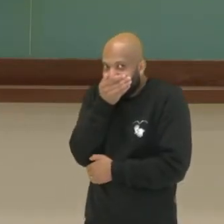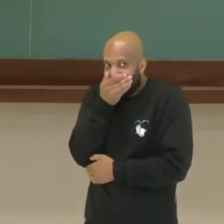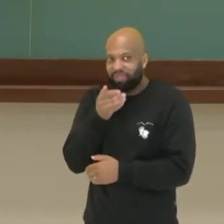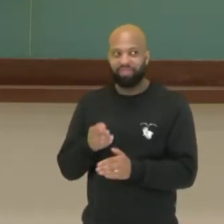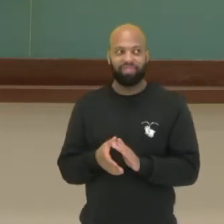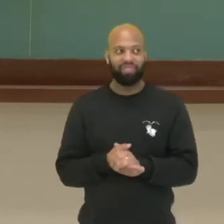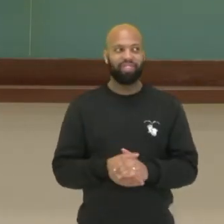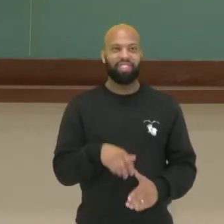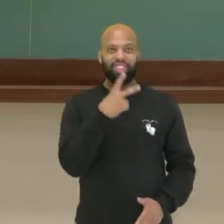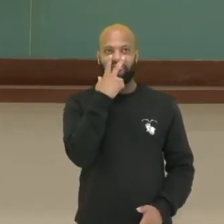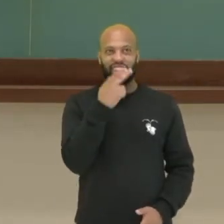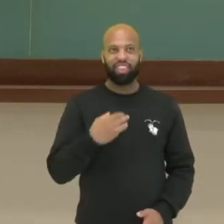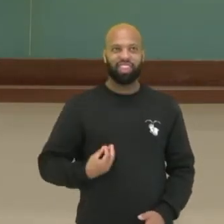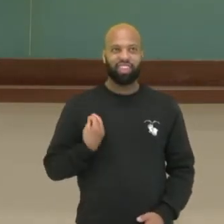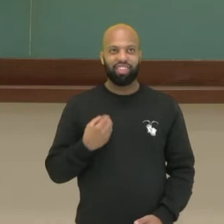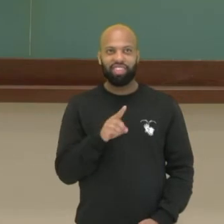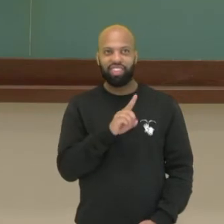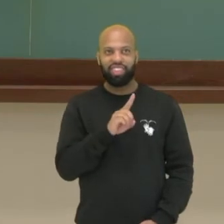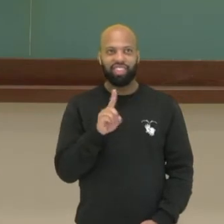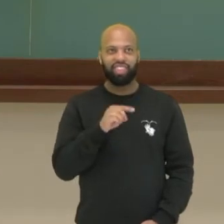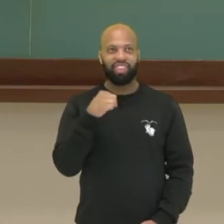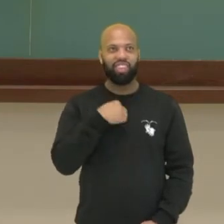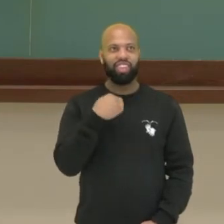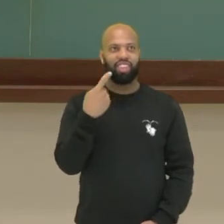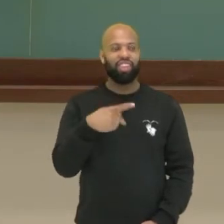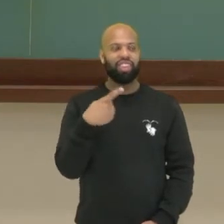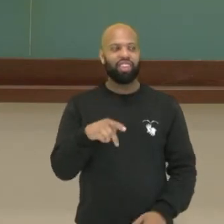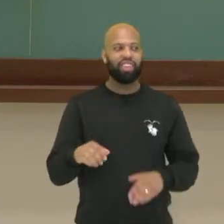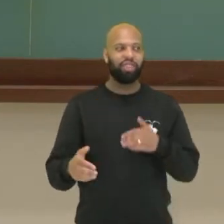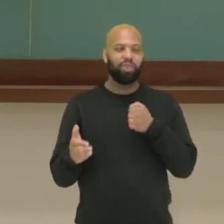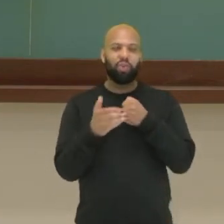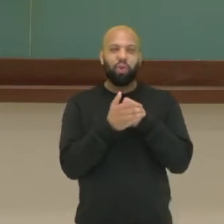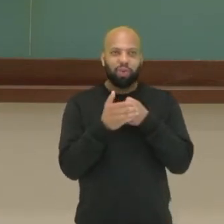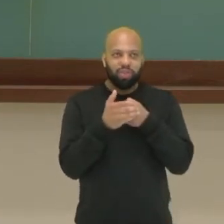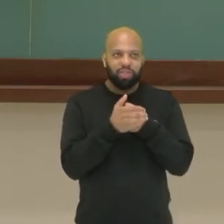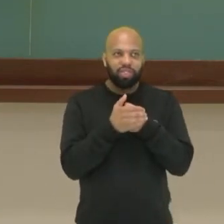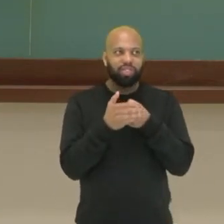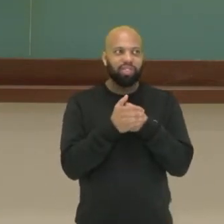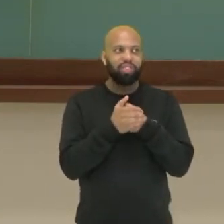Achou que eu não estava aqui, é? Tô aqui embaixo, escondidinho.